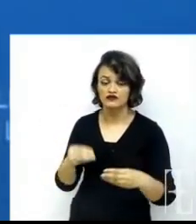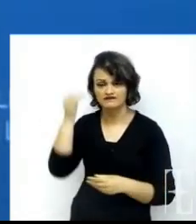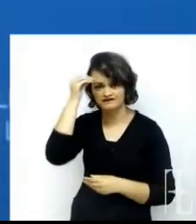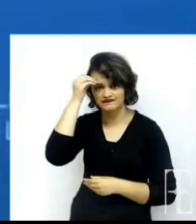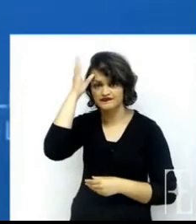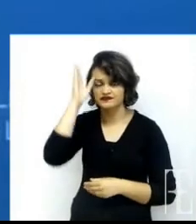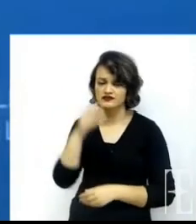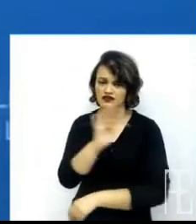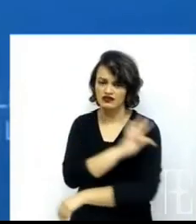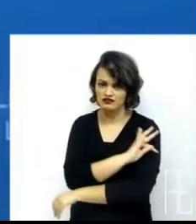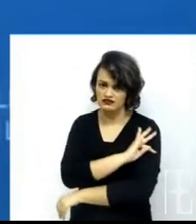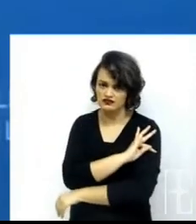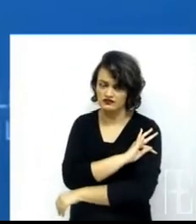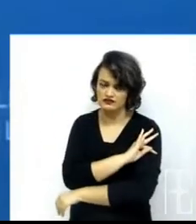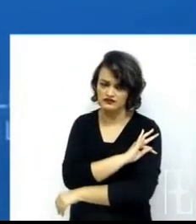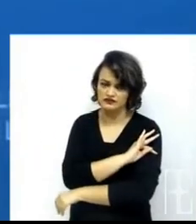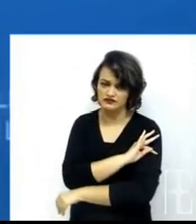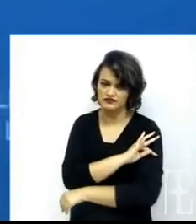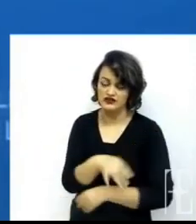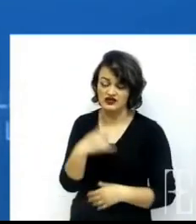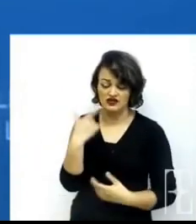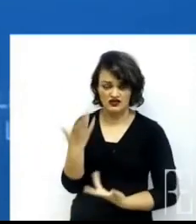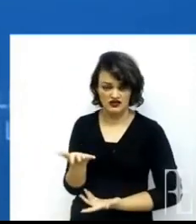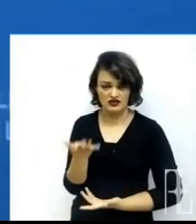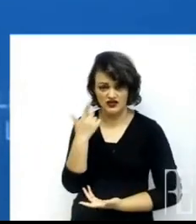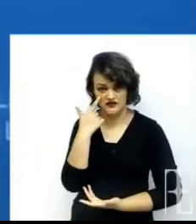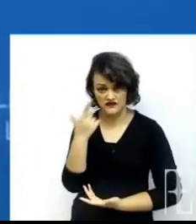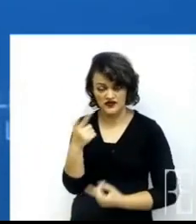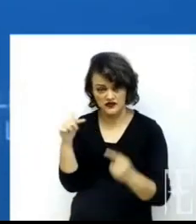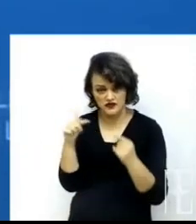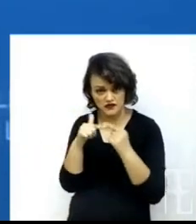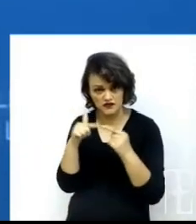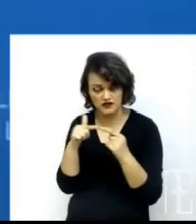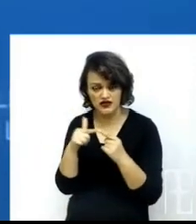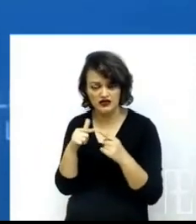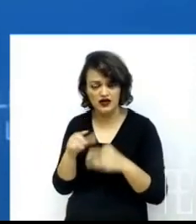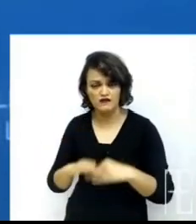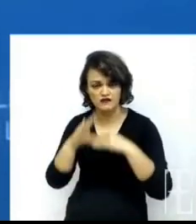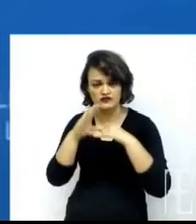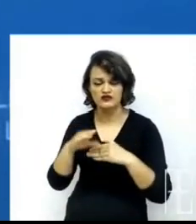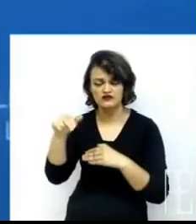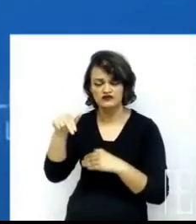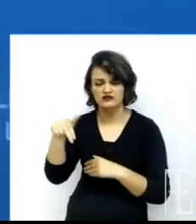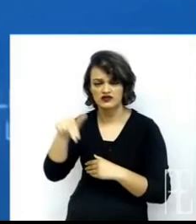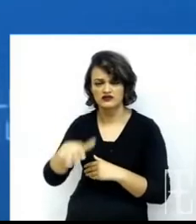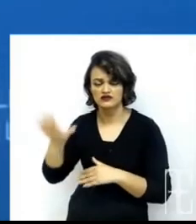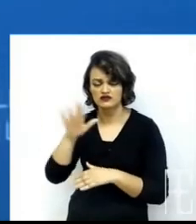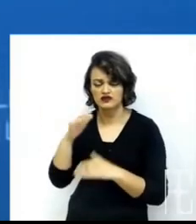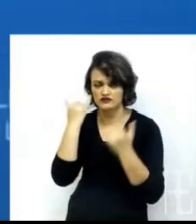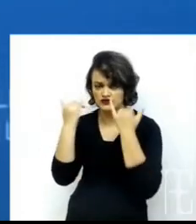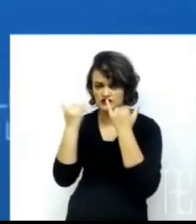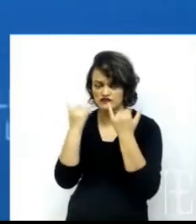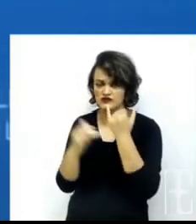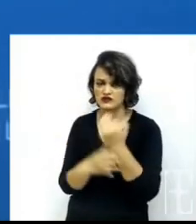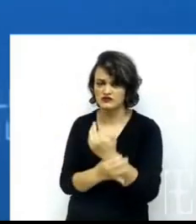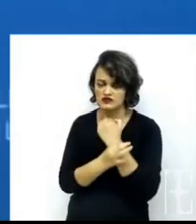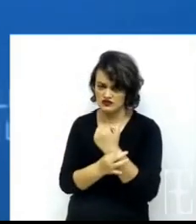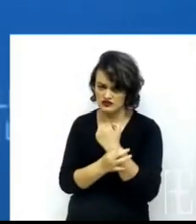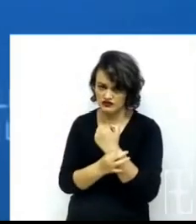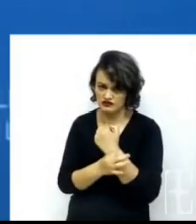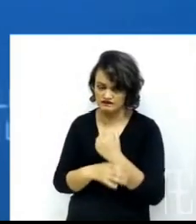conhecimentos técnicos. Isso também se aplica ao Conselho Nacional de Proteção de